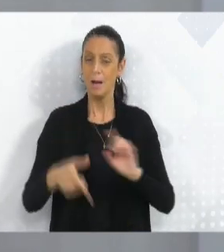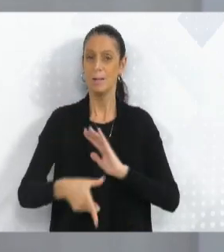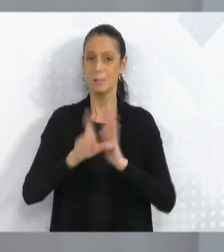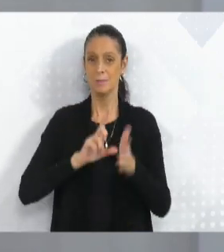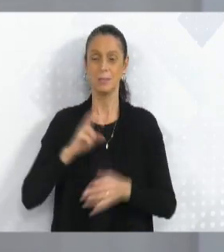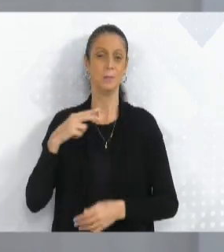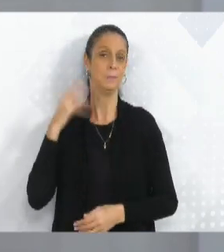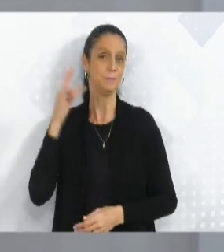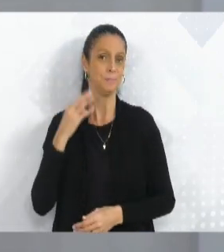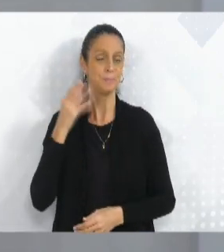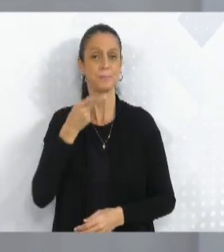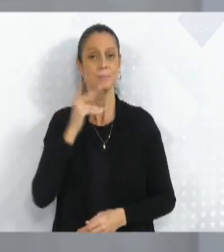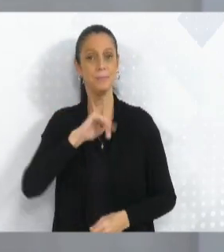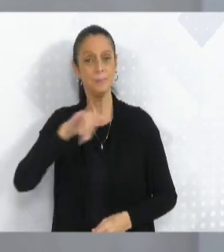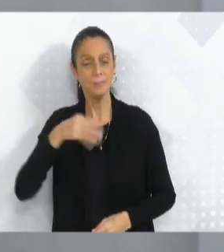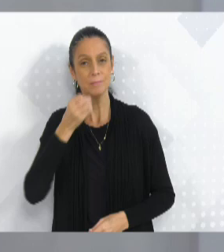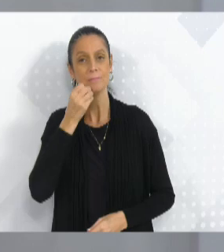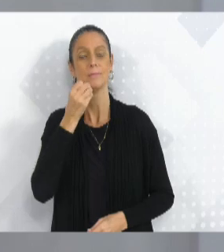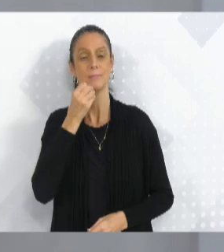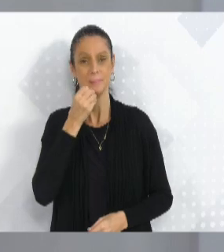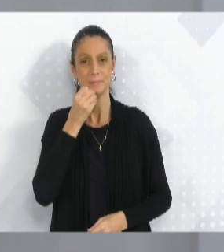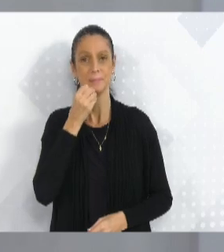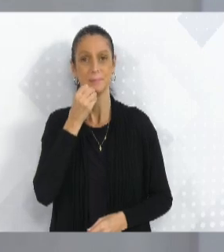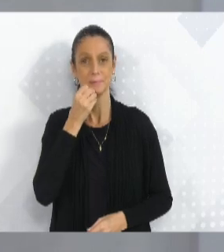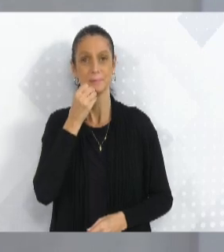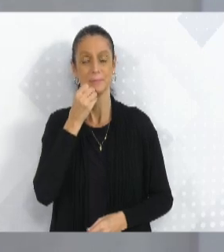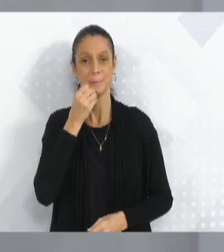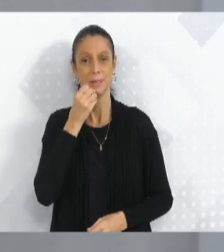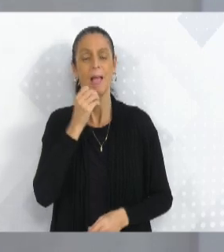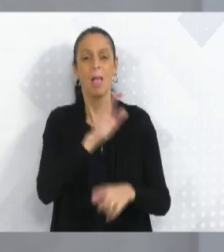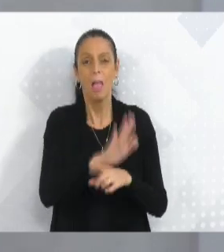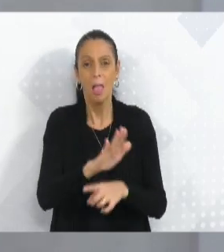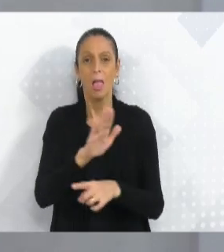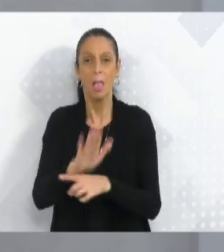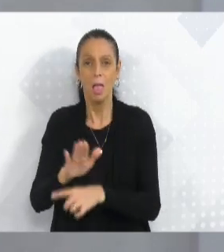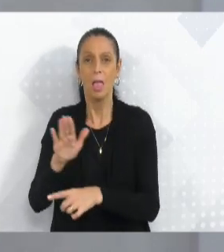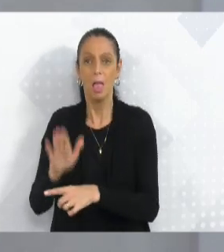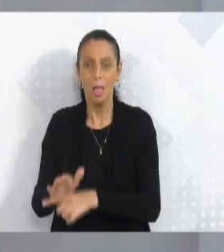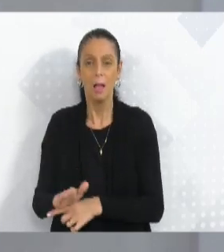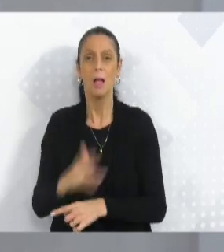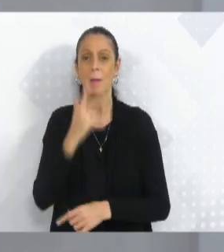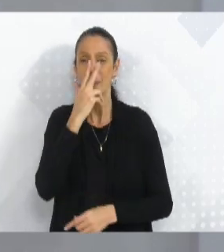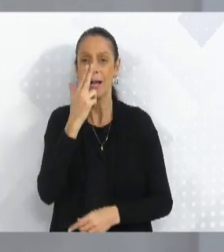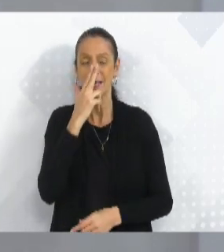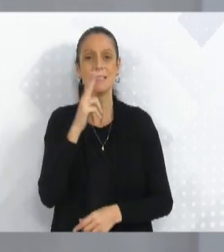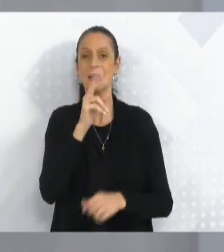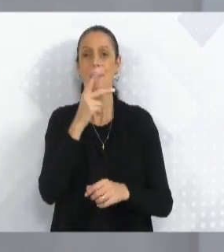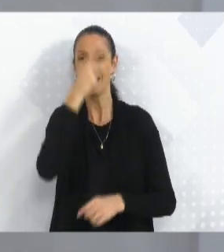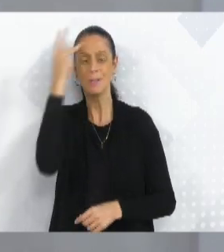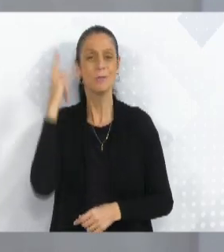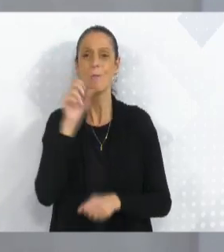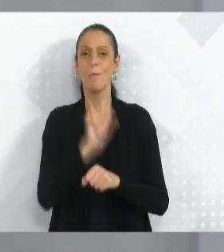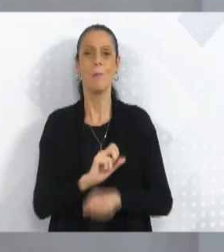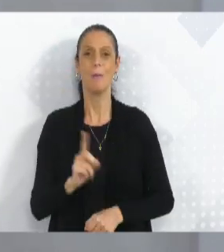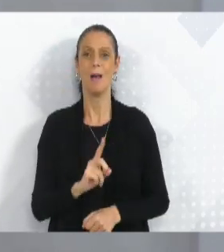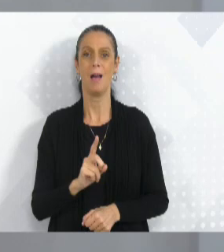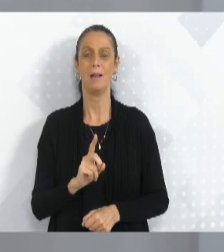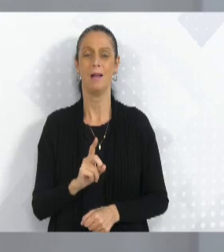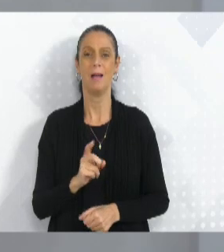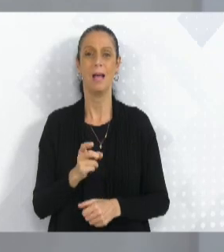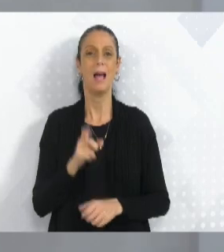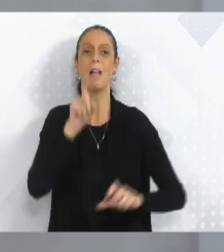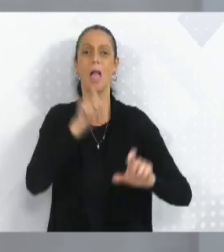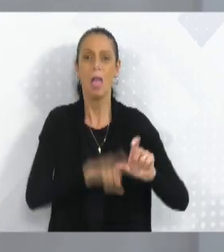vereador Tuca em oportunidade o assistencialismo é um ciclo vicioso vereador nasato que ninguém